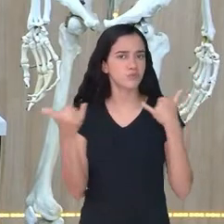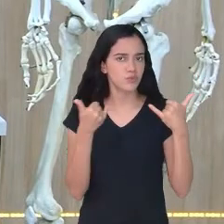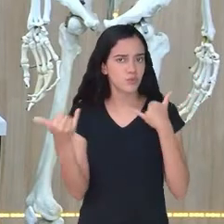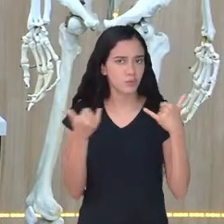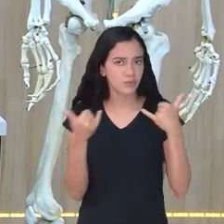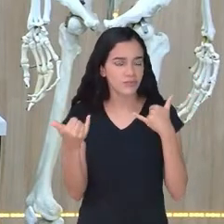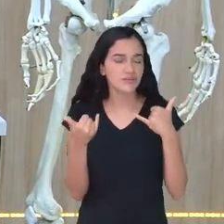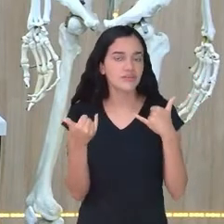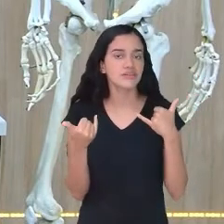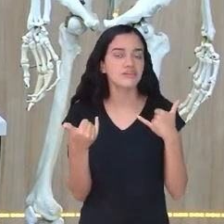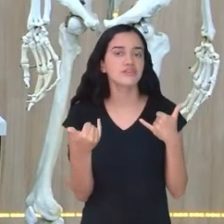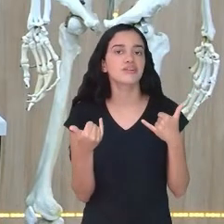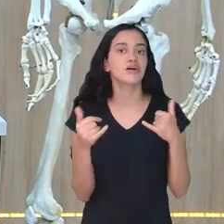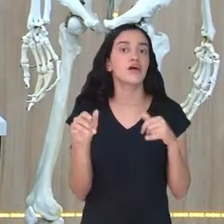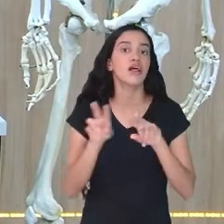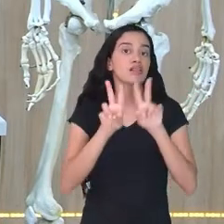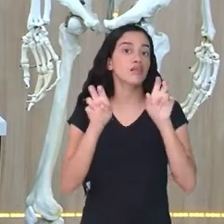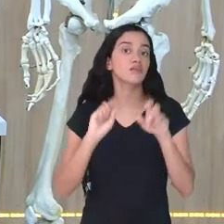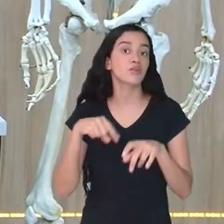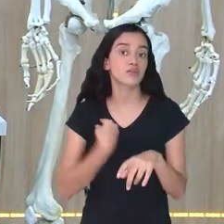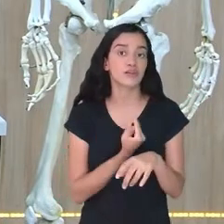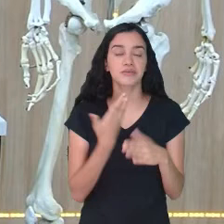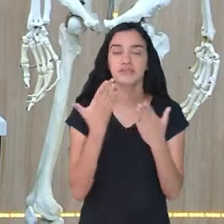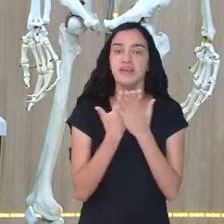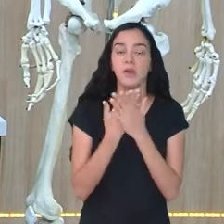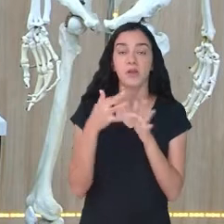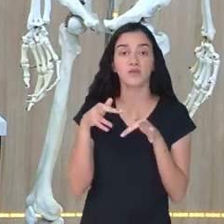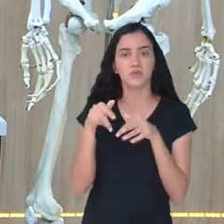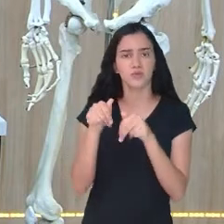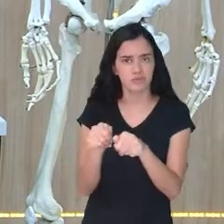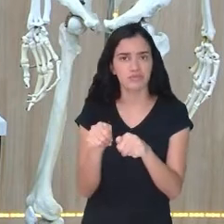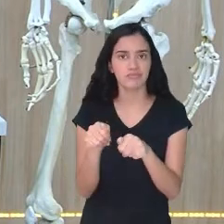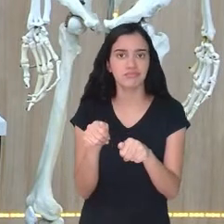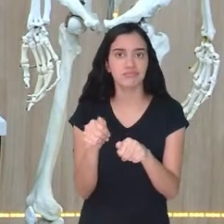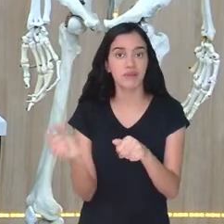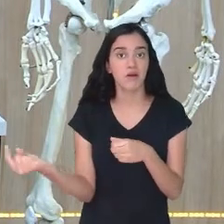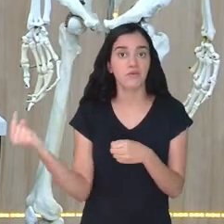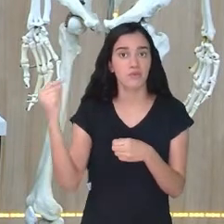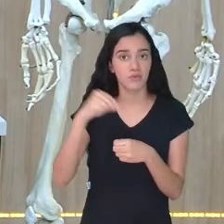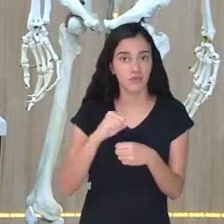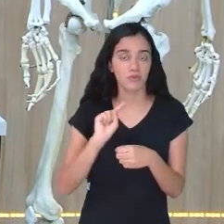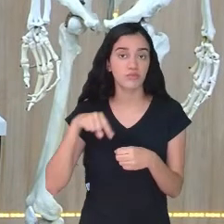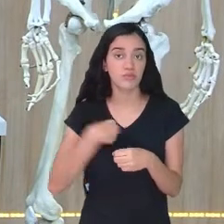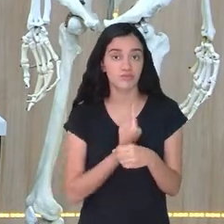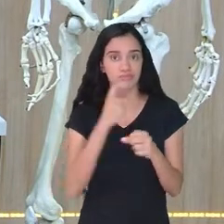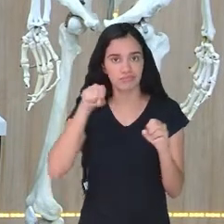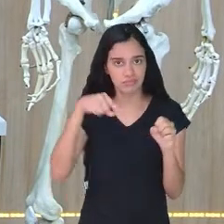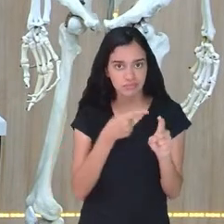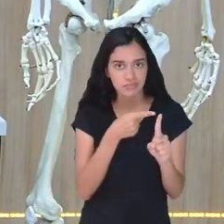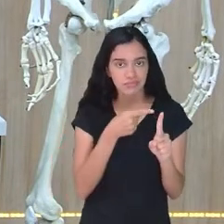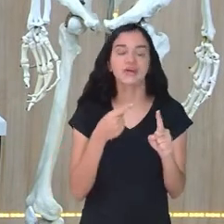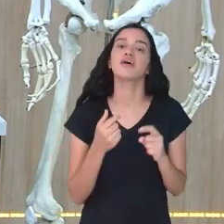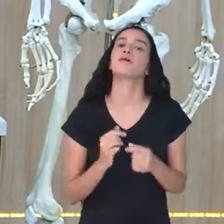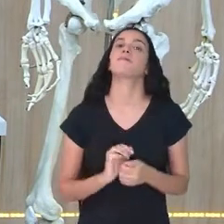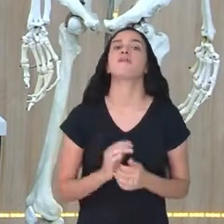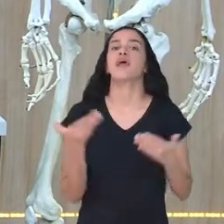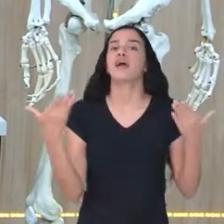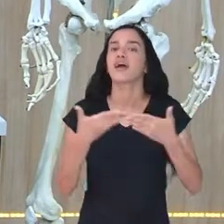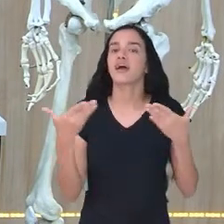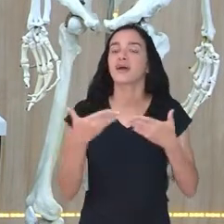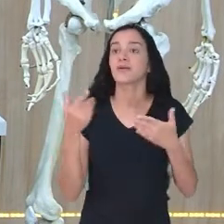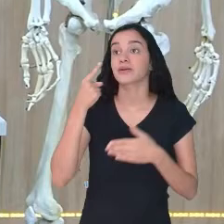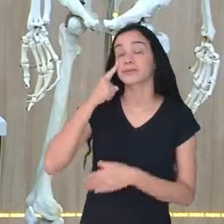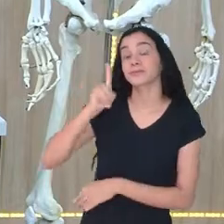a respeito dessa nossa aula. Então, no finalzinho, a gente volta em relação aí ao nosso objetivo. Então, agora, a gente